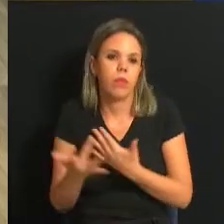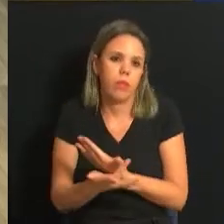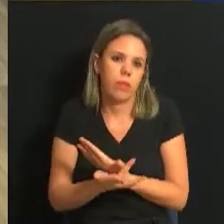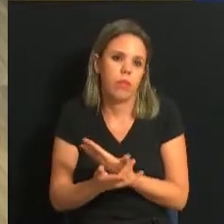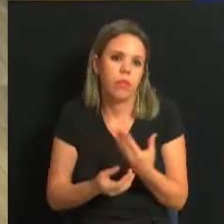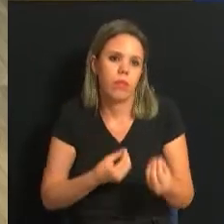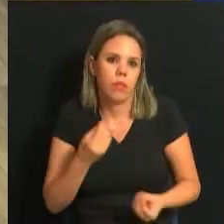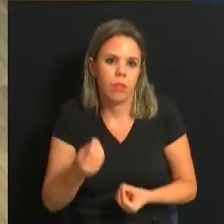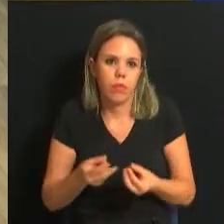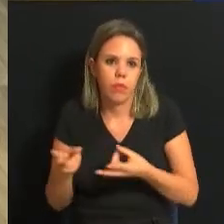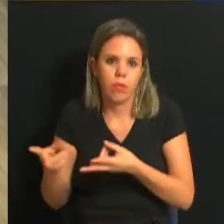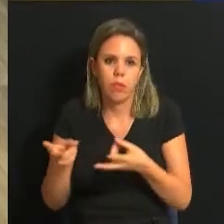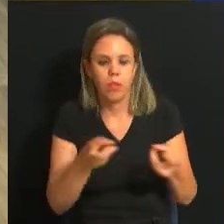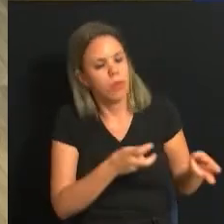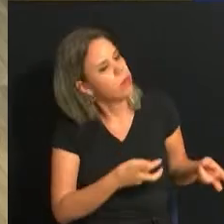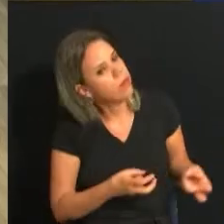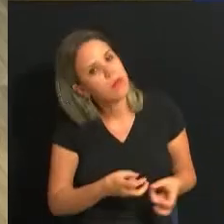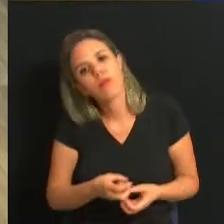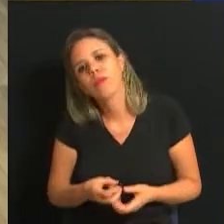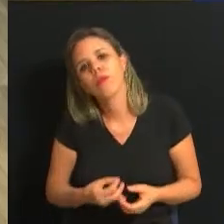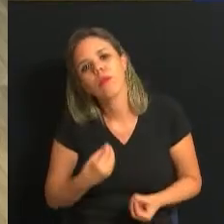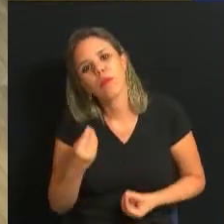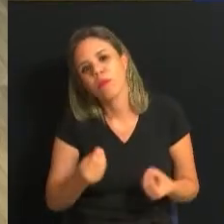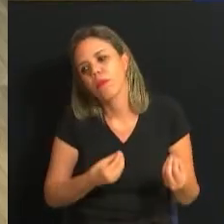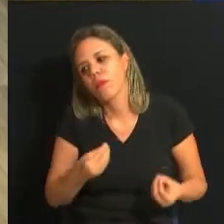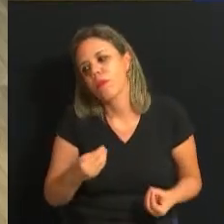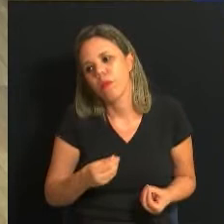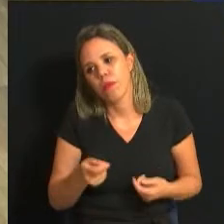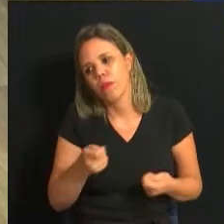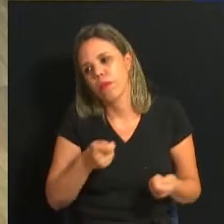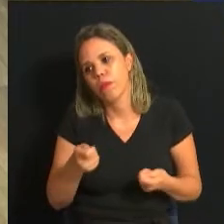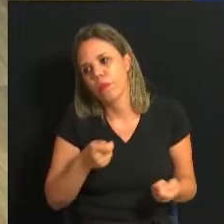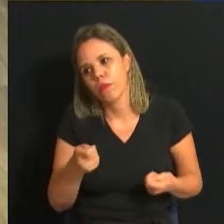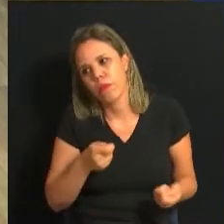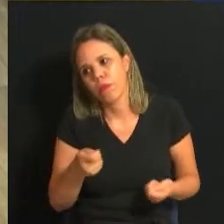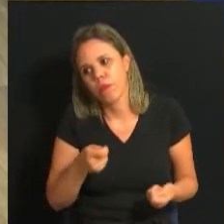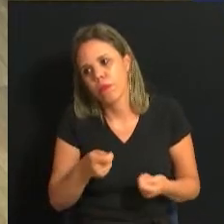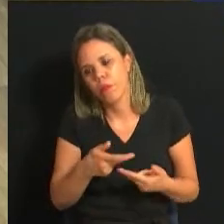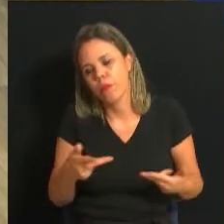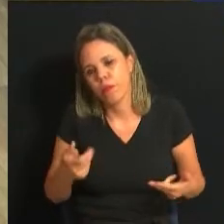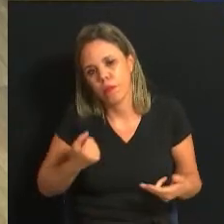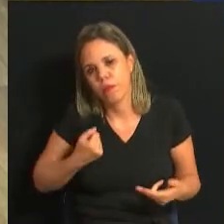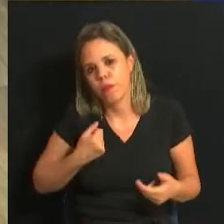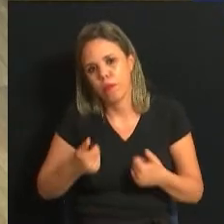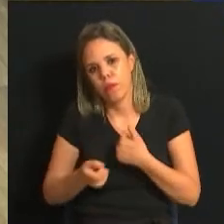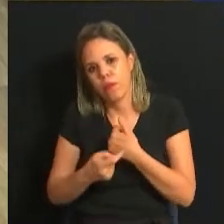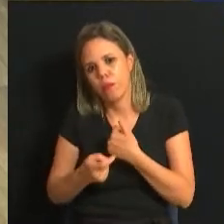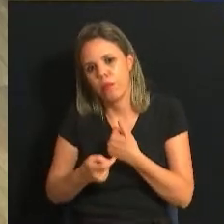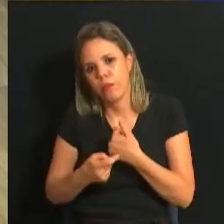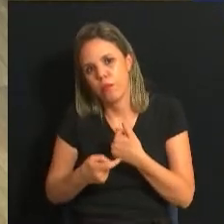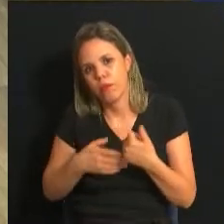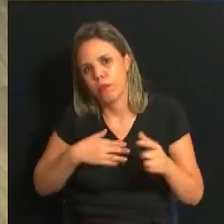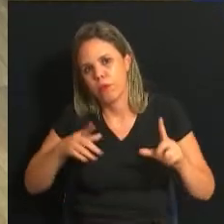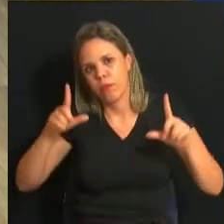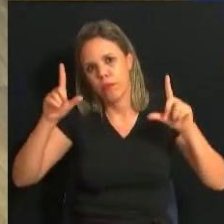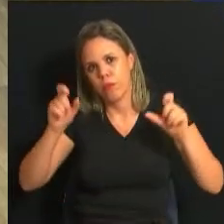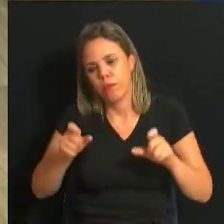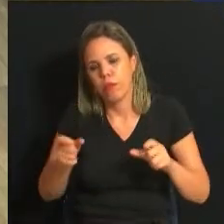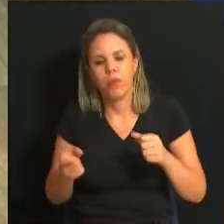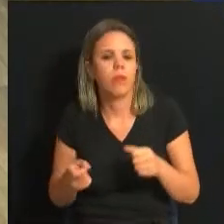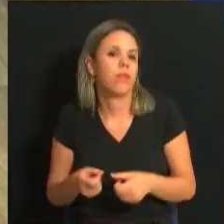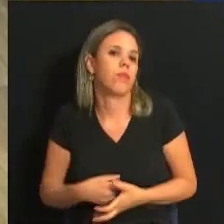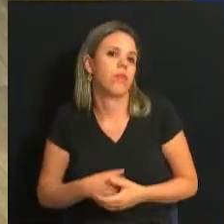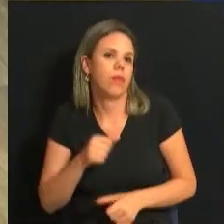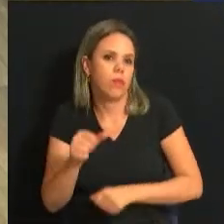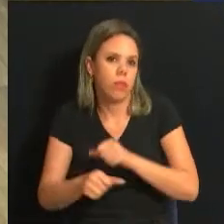você enxerga a forma como é que a gente lida com desde número de seguidor até a minha foto teve pouca curtida, então eu vou mudar o